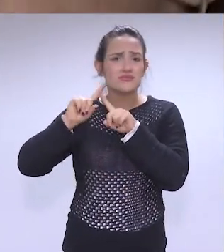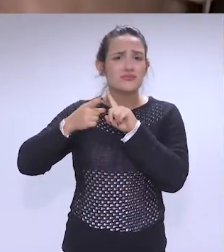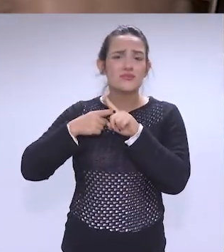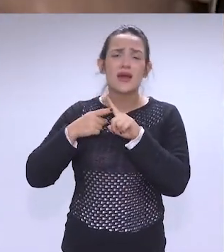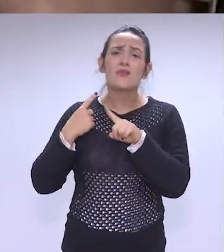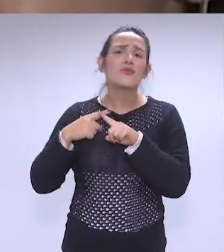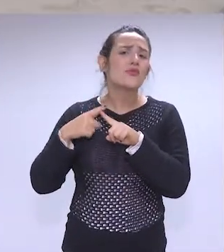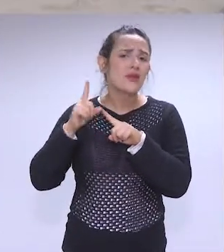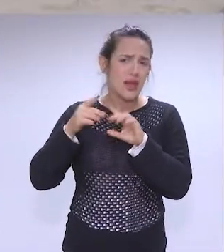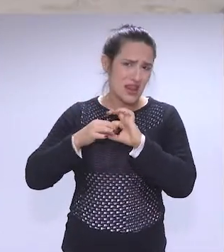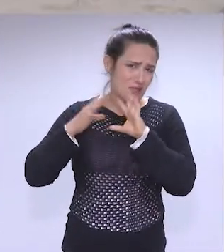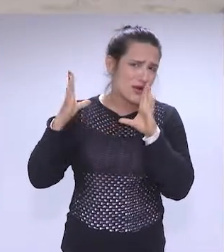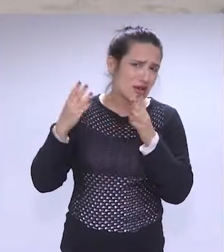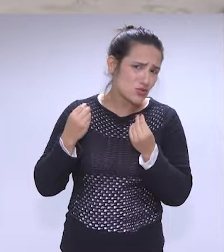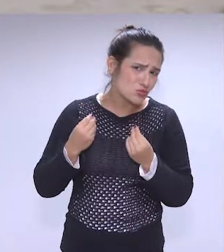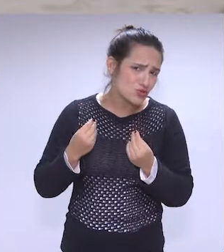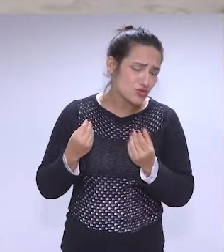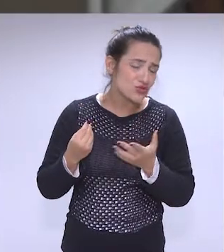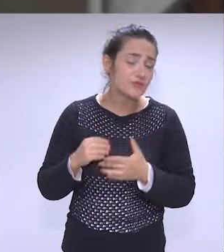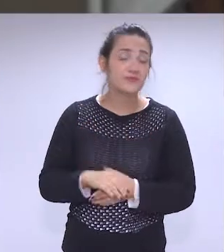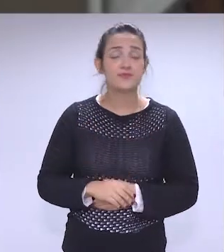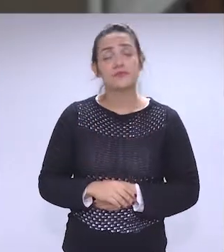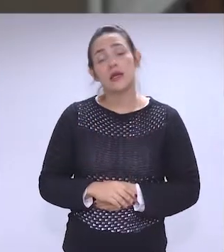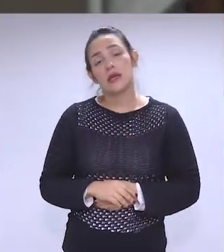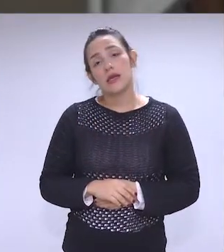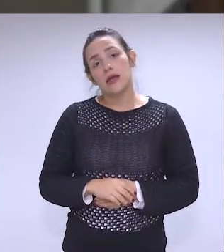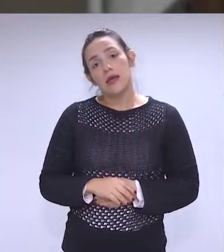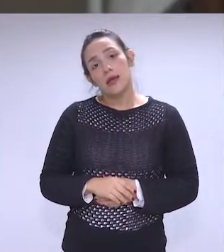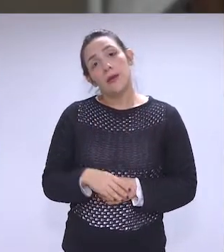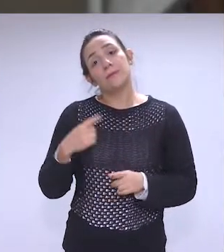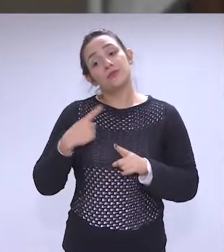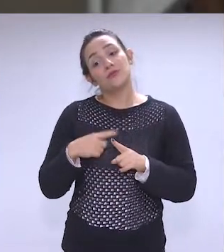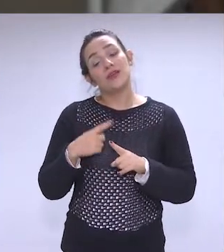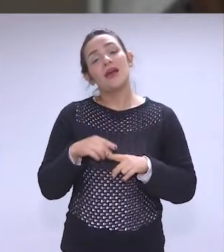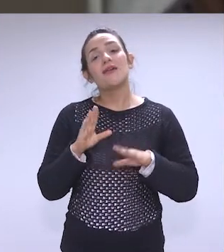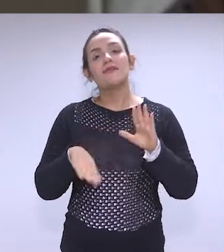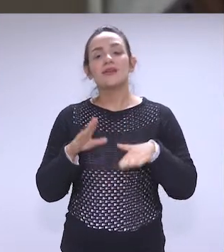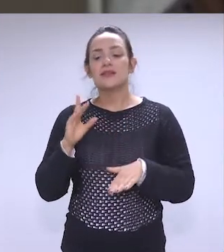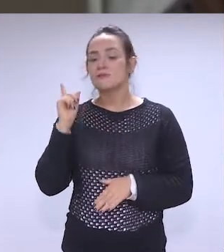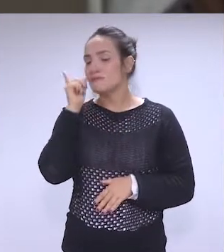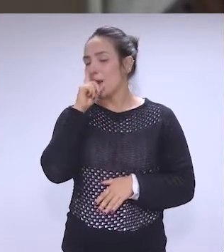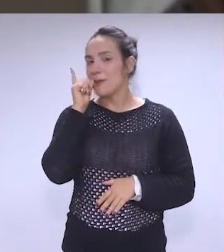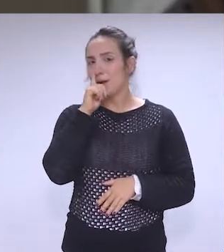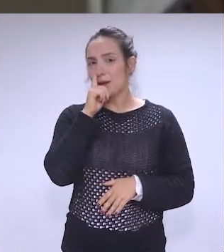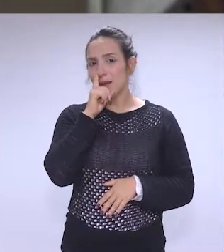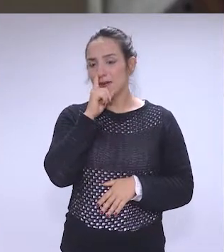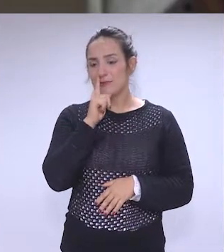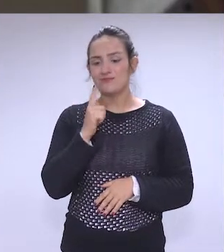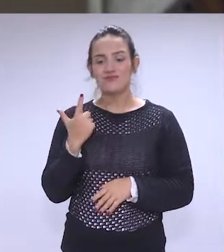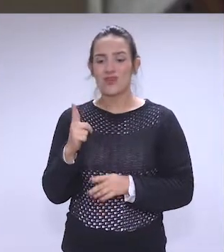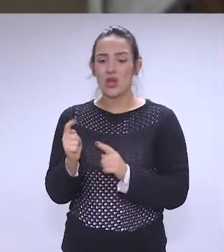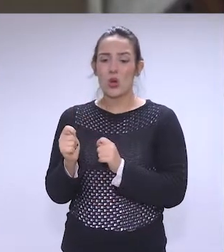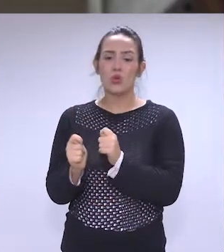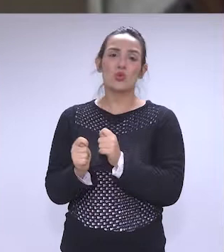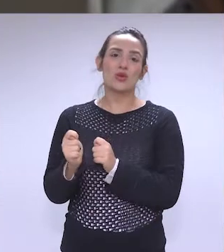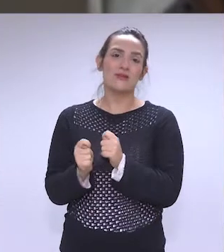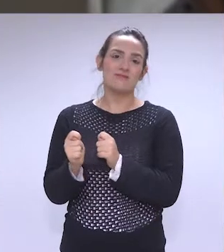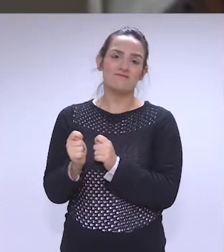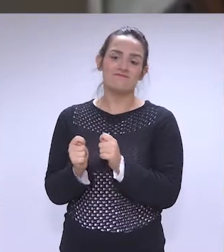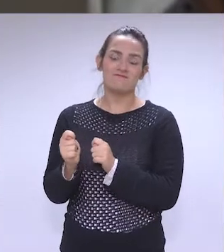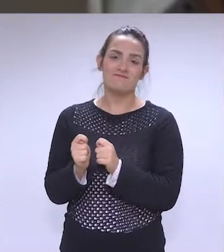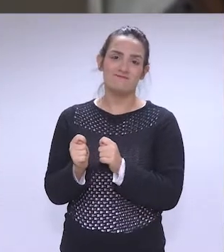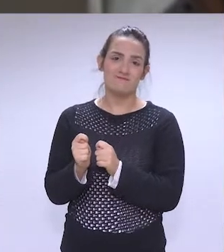ser um dos motivos, mas não é o único. Na maioria das vezes, as mães não têm o